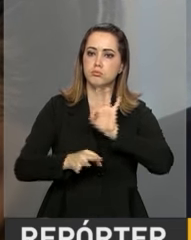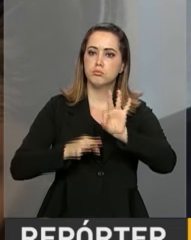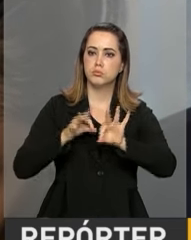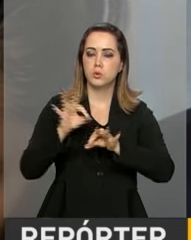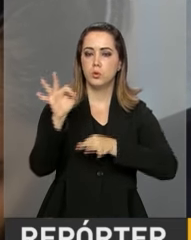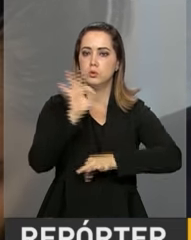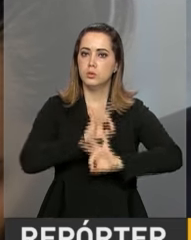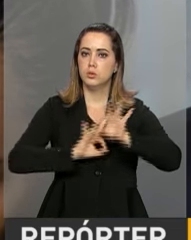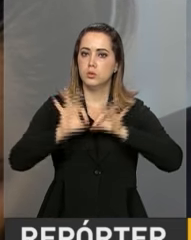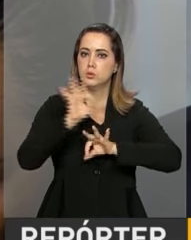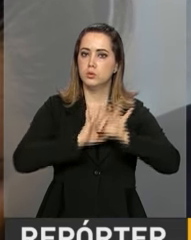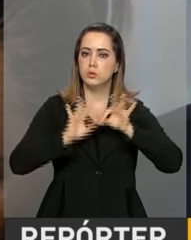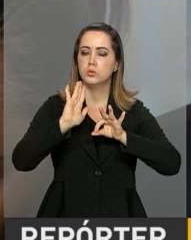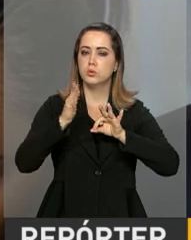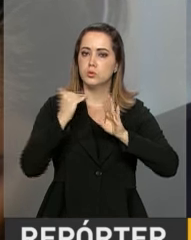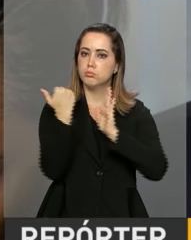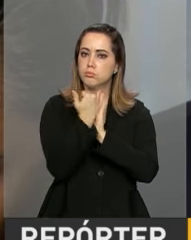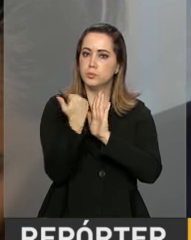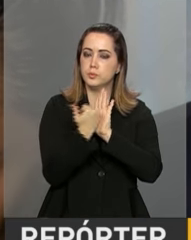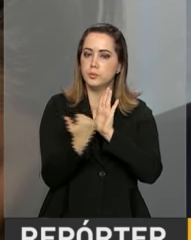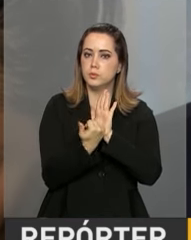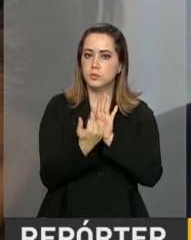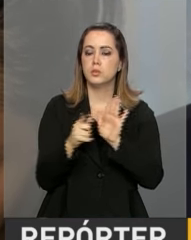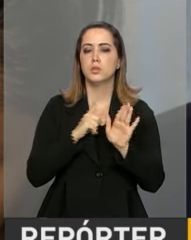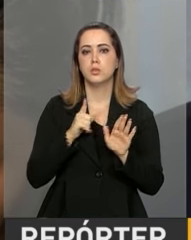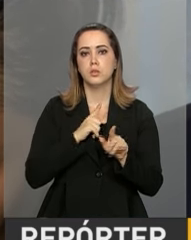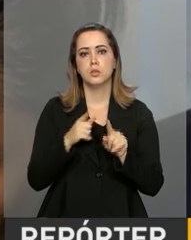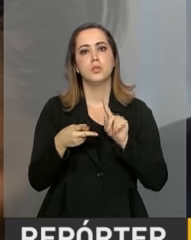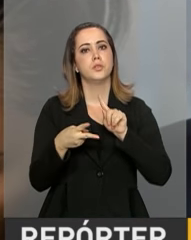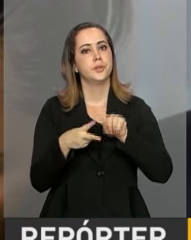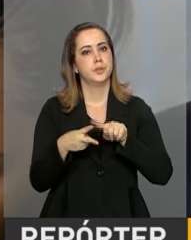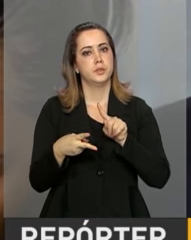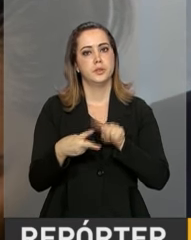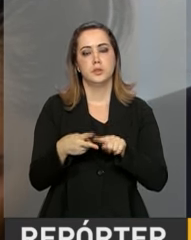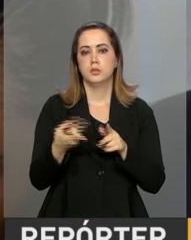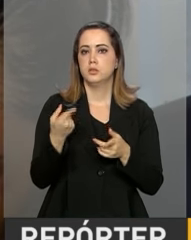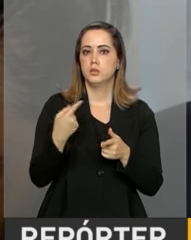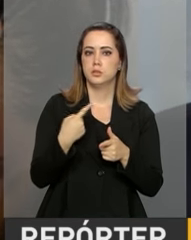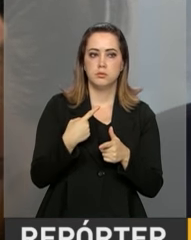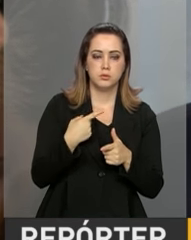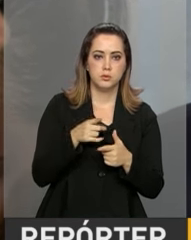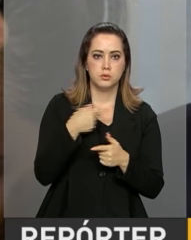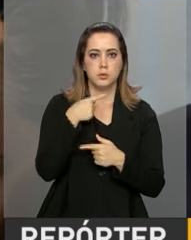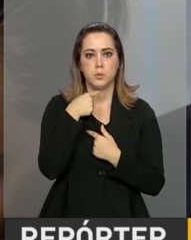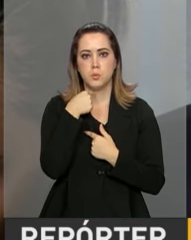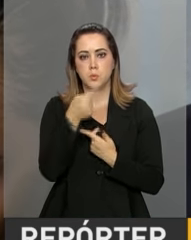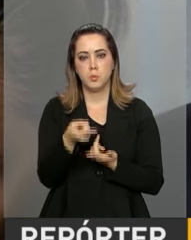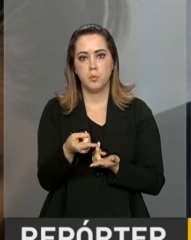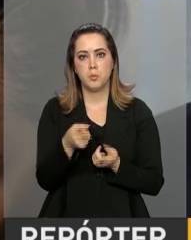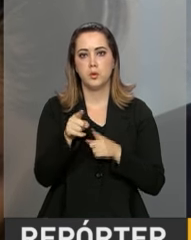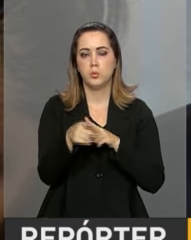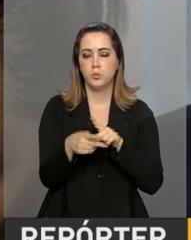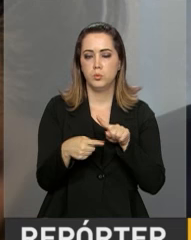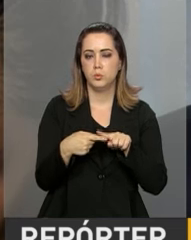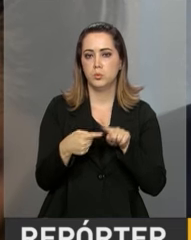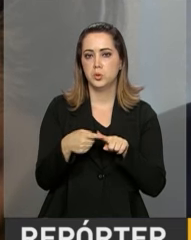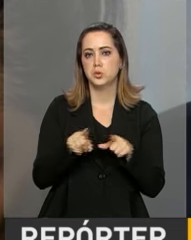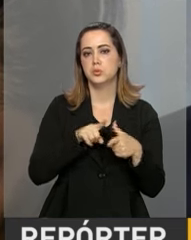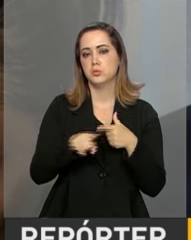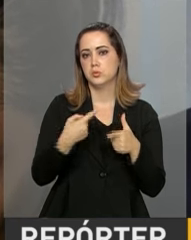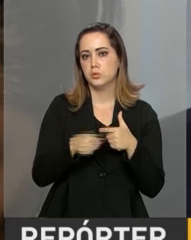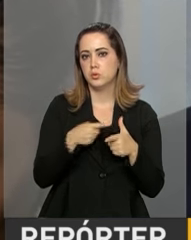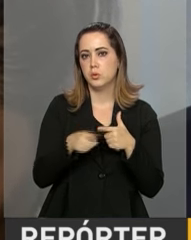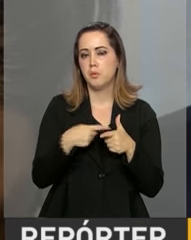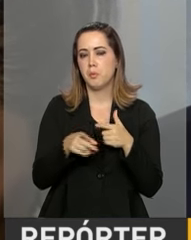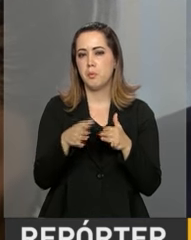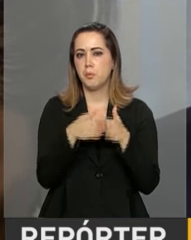de acordo com o cronograma. Repetindo, tem a questão lá que os governadores pediram que se incluísse a questão da limitação